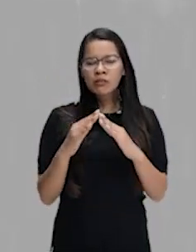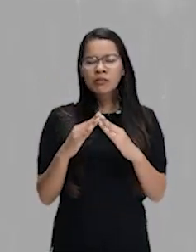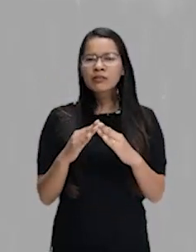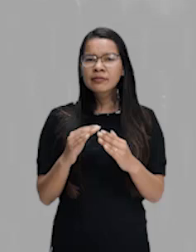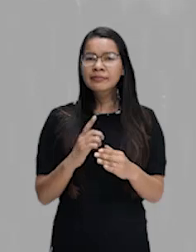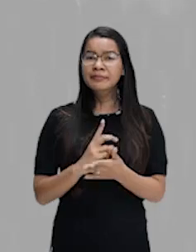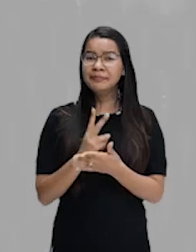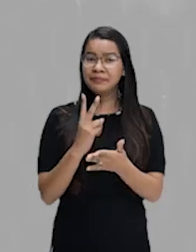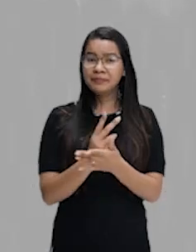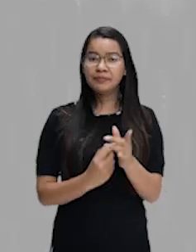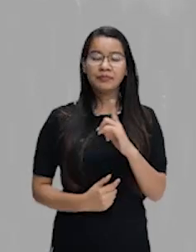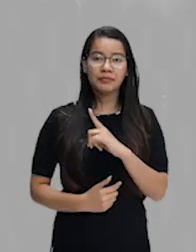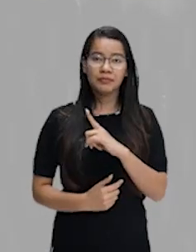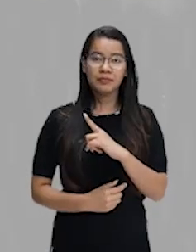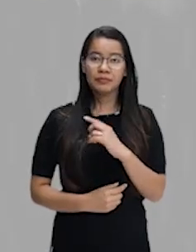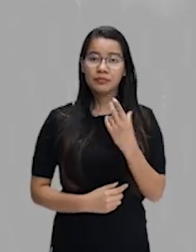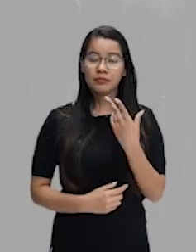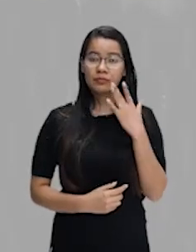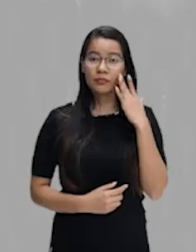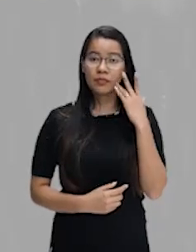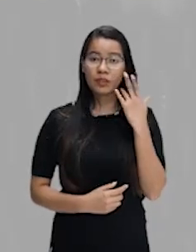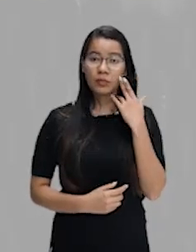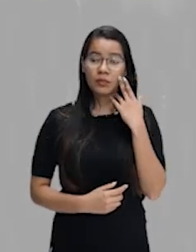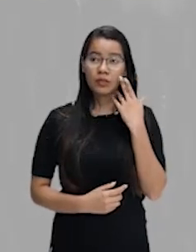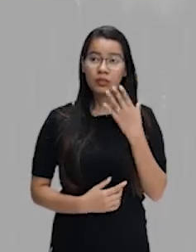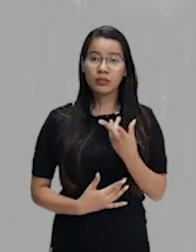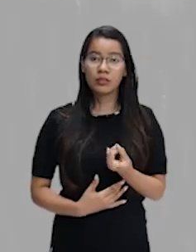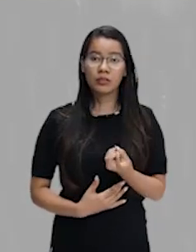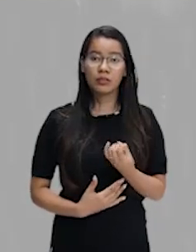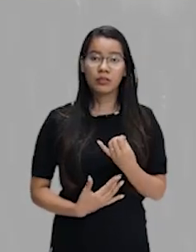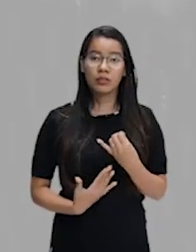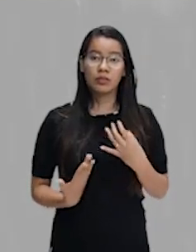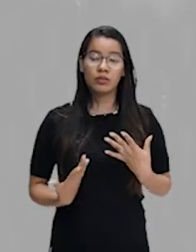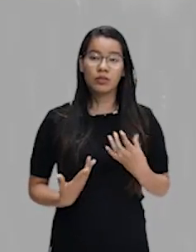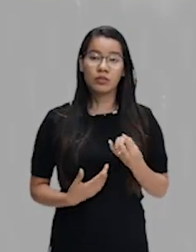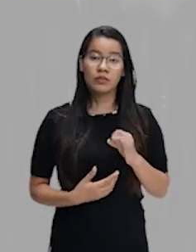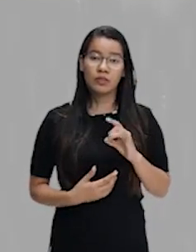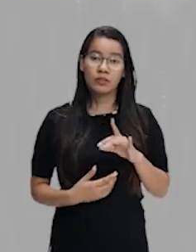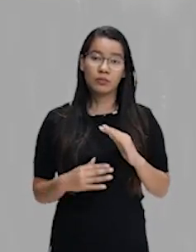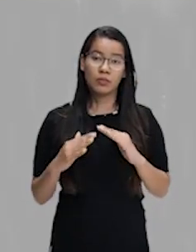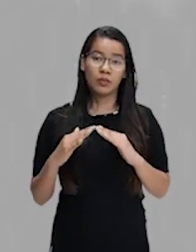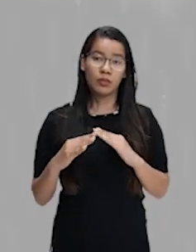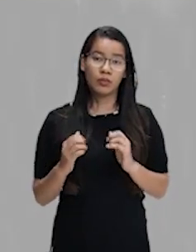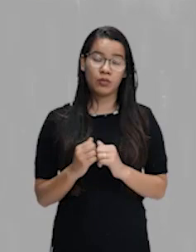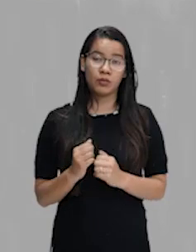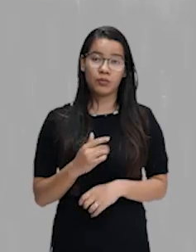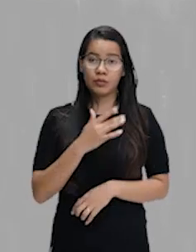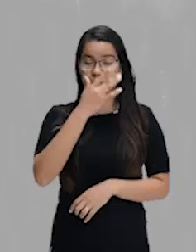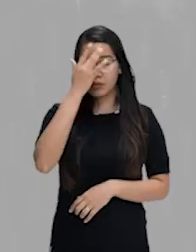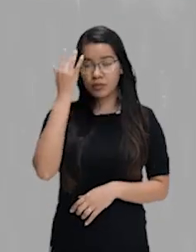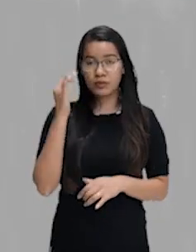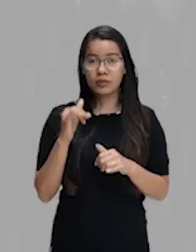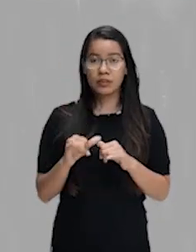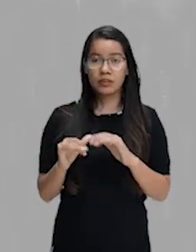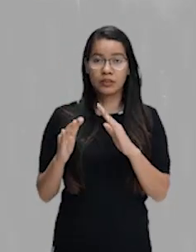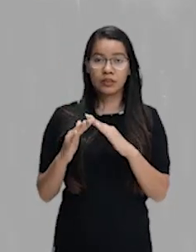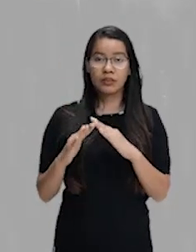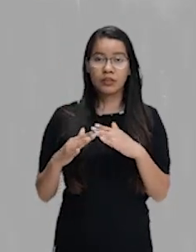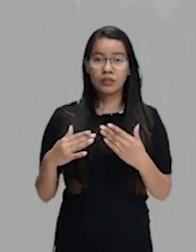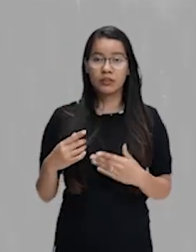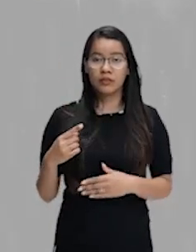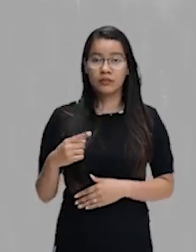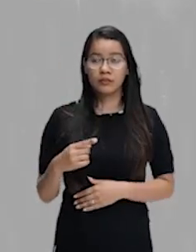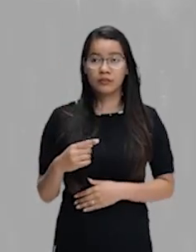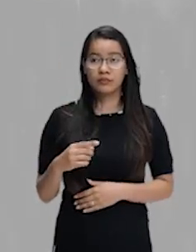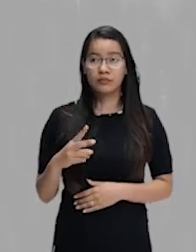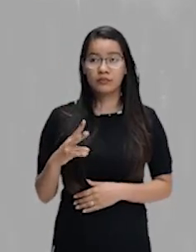continua a existir, entendeu? Então, se você mora com pessoas que ficam em casa durante o dia, aquela dinâmica delas de